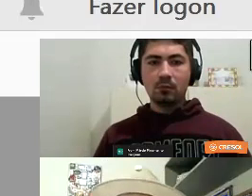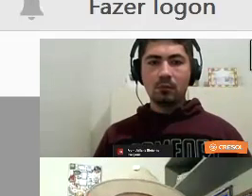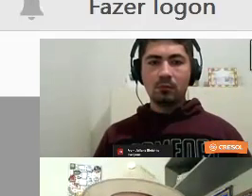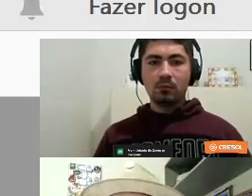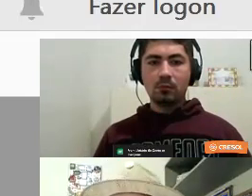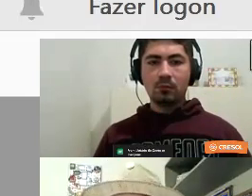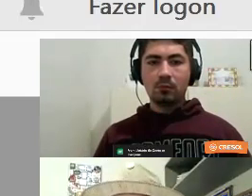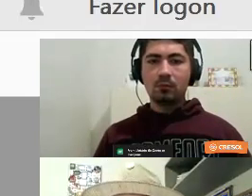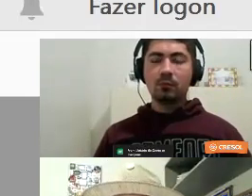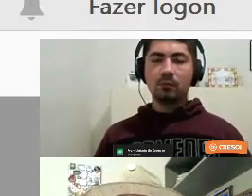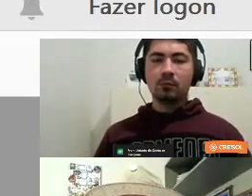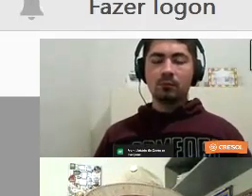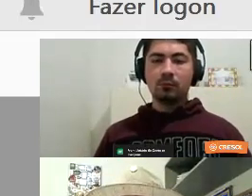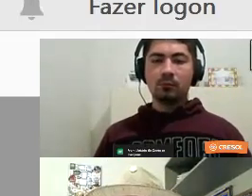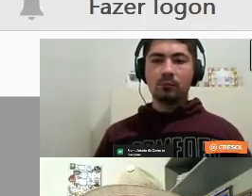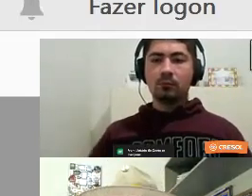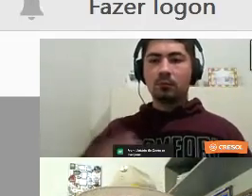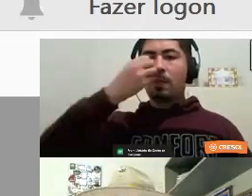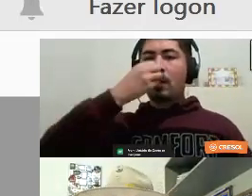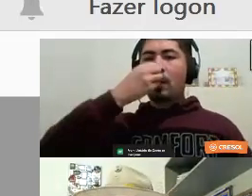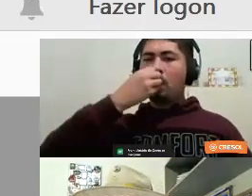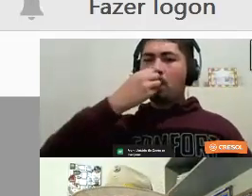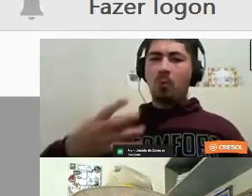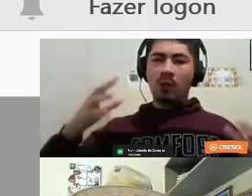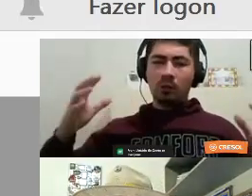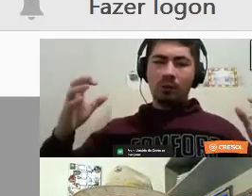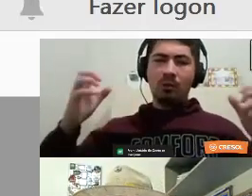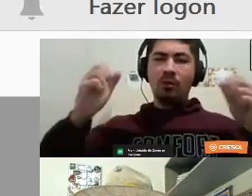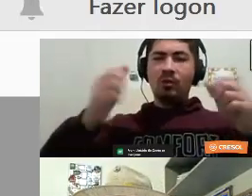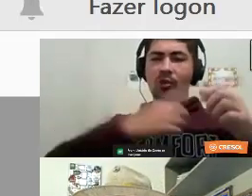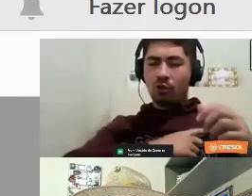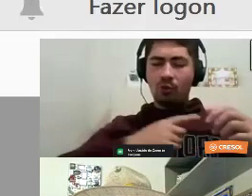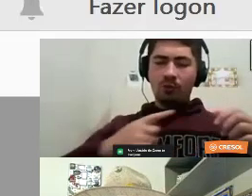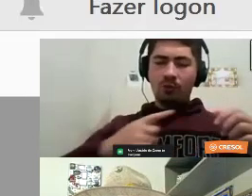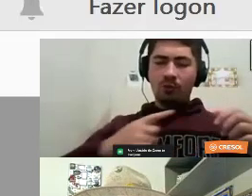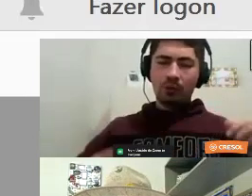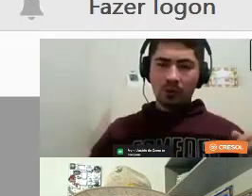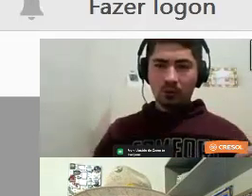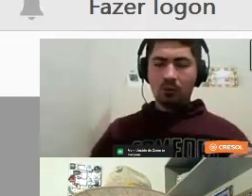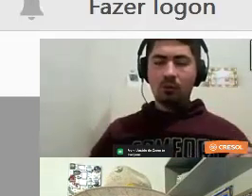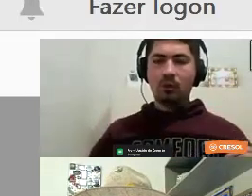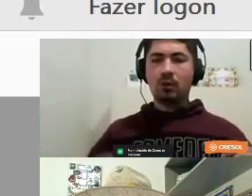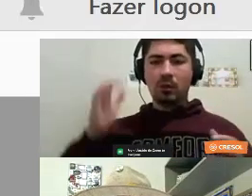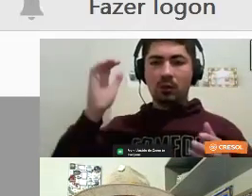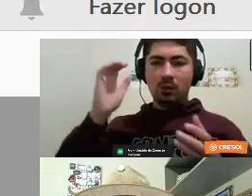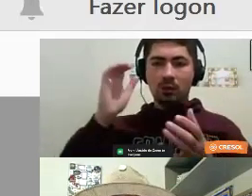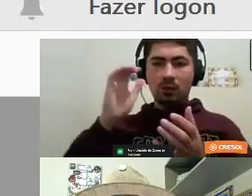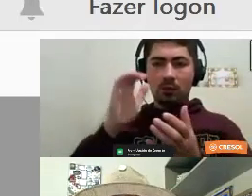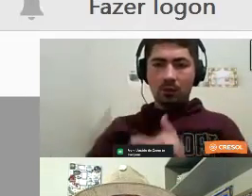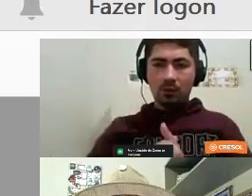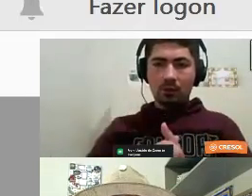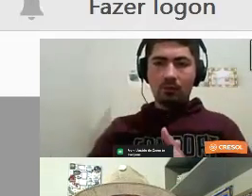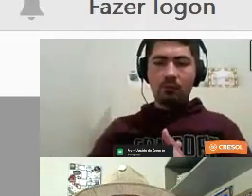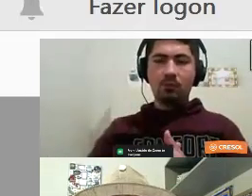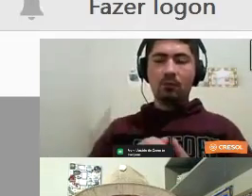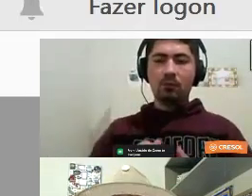Então vamos lá. Boa noite, governador Sérgio Bacejo, e a senhora esposa